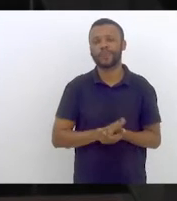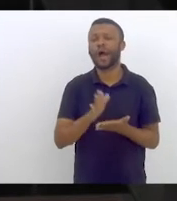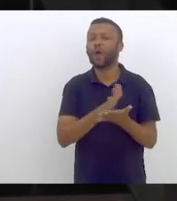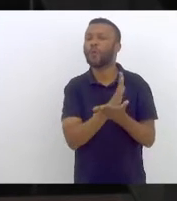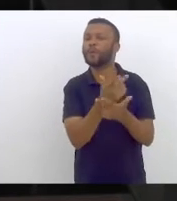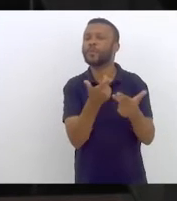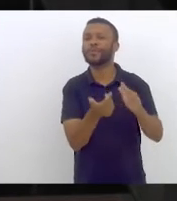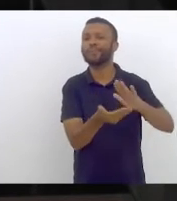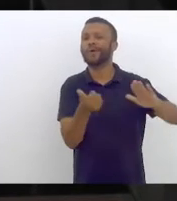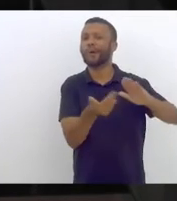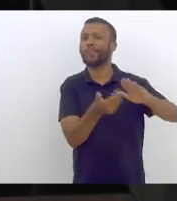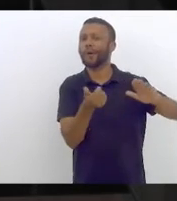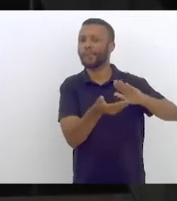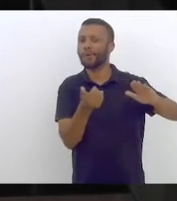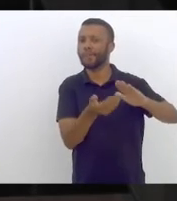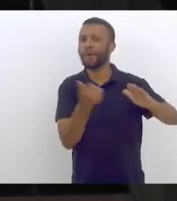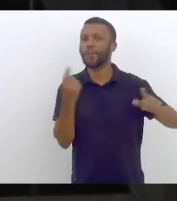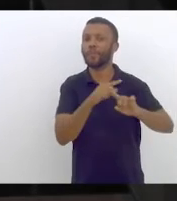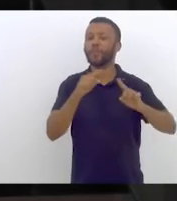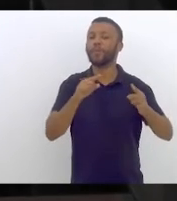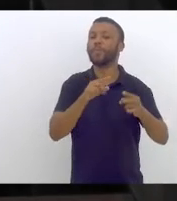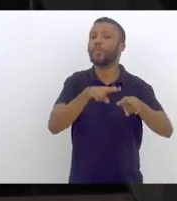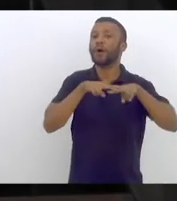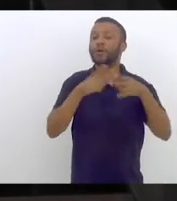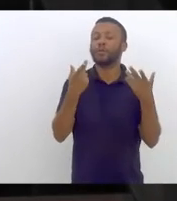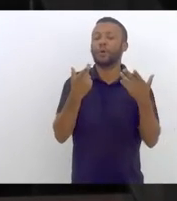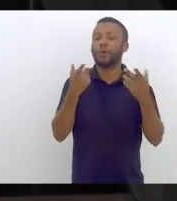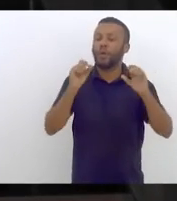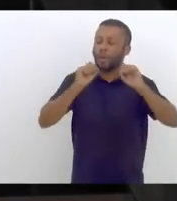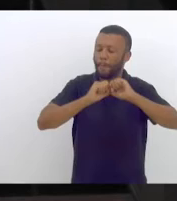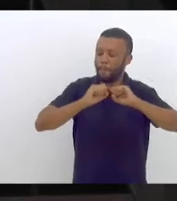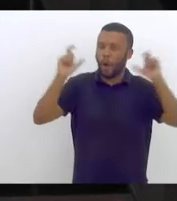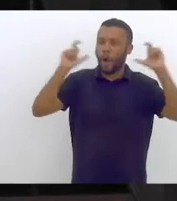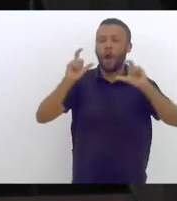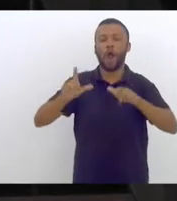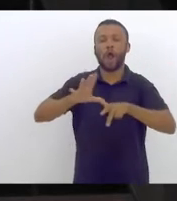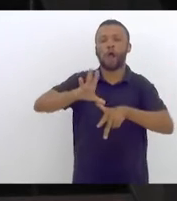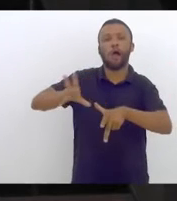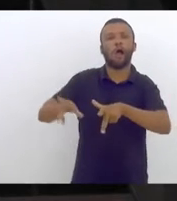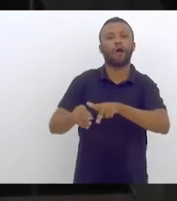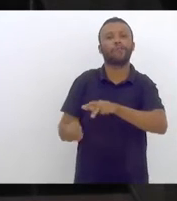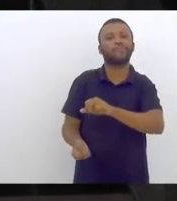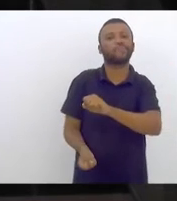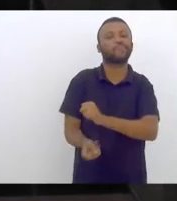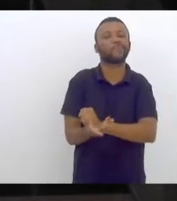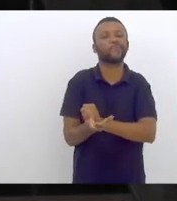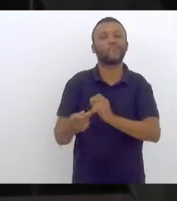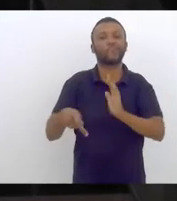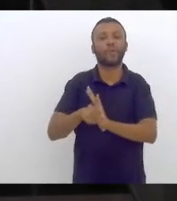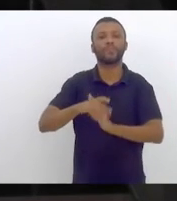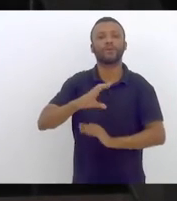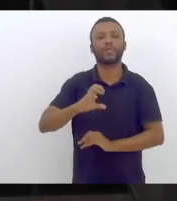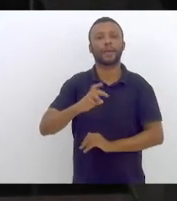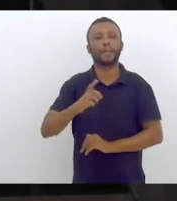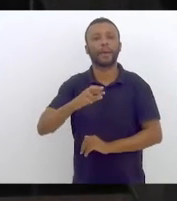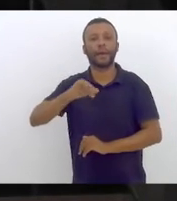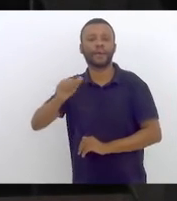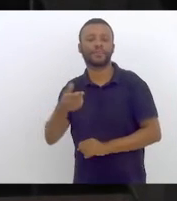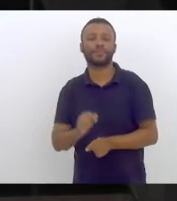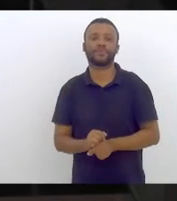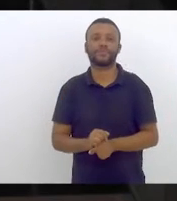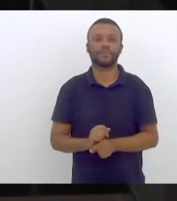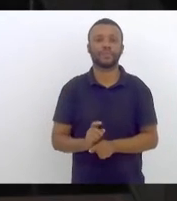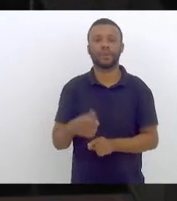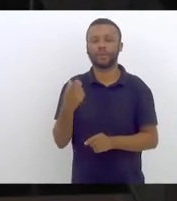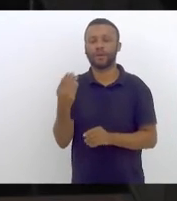fora pelo escândalo do CEPERJ e adicionaram algumas poucas